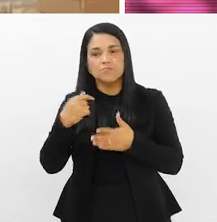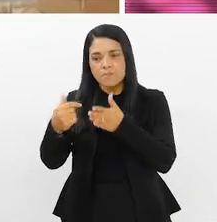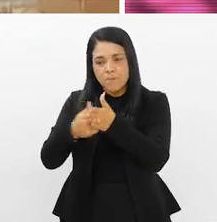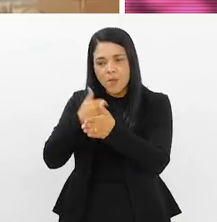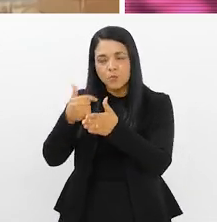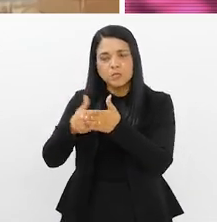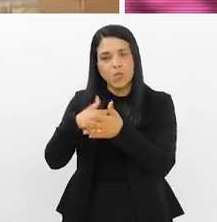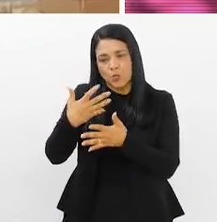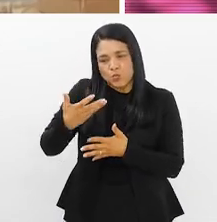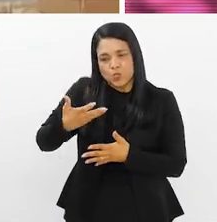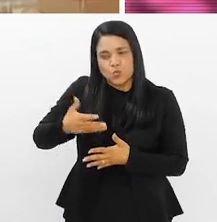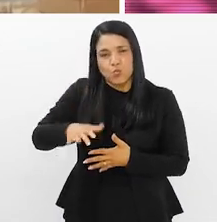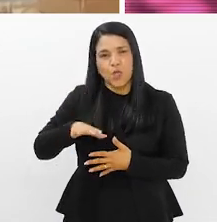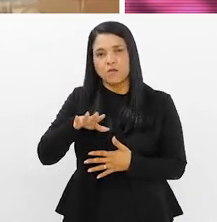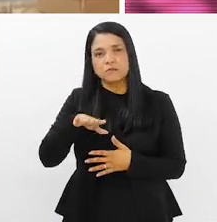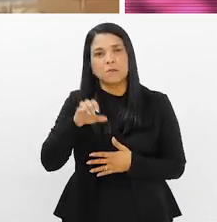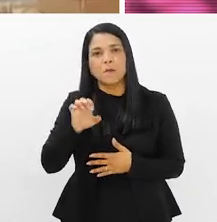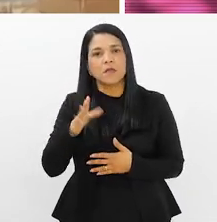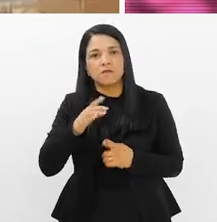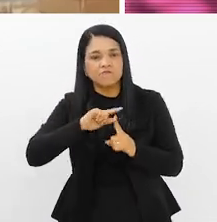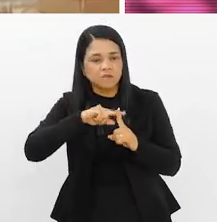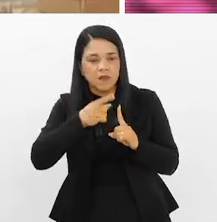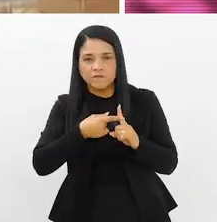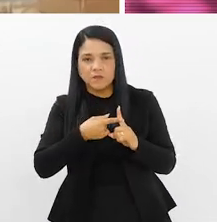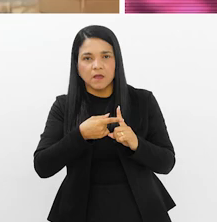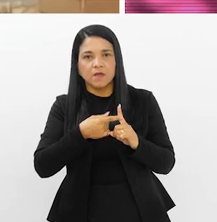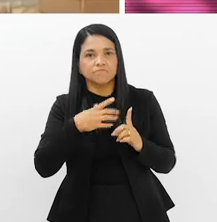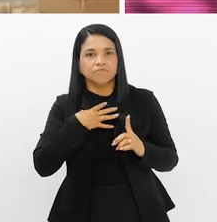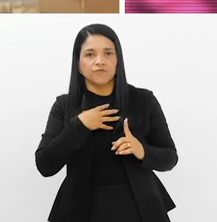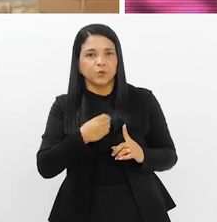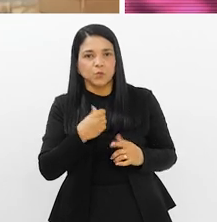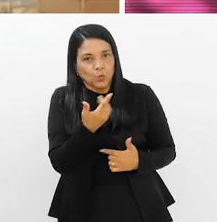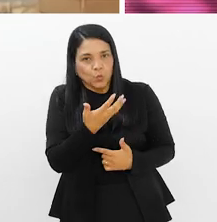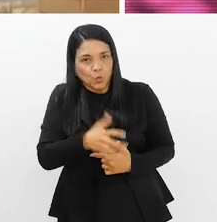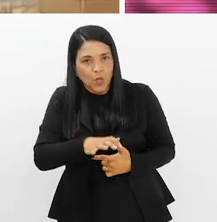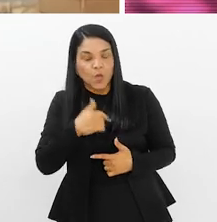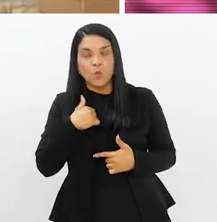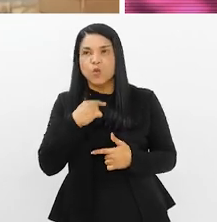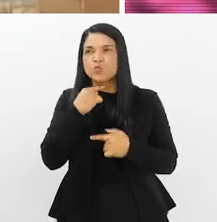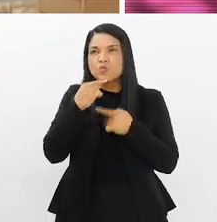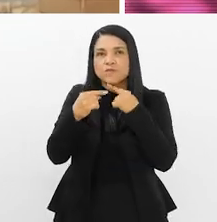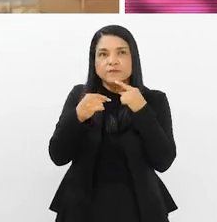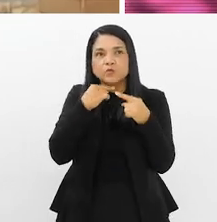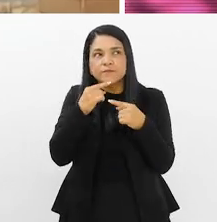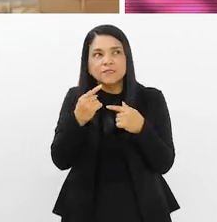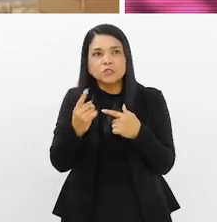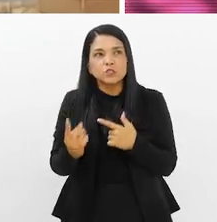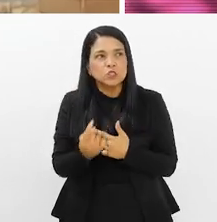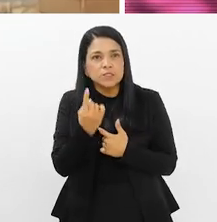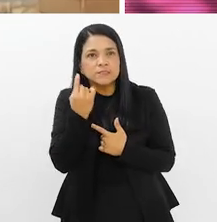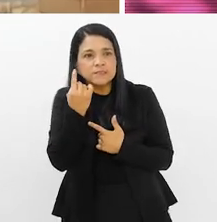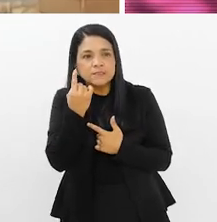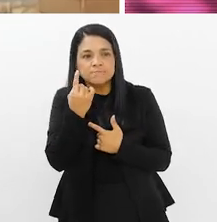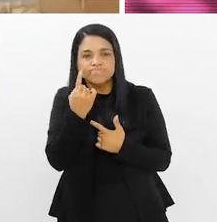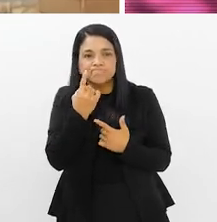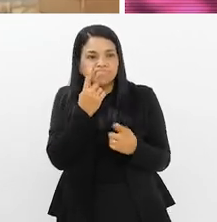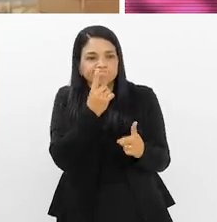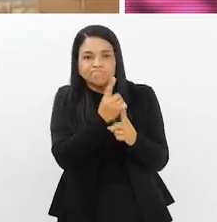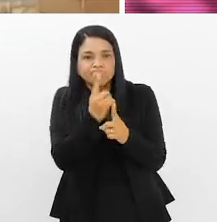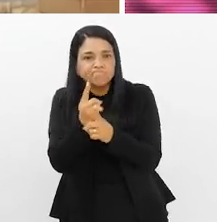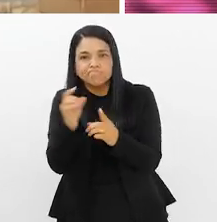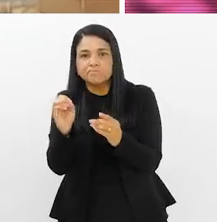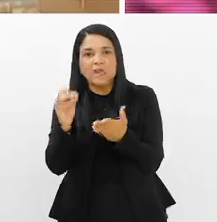questionar se eu teria ou não, e passei por um processo de dúvida muito sozinha. Eu não encontrava fontes